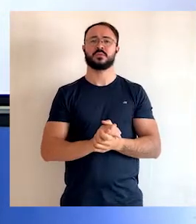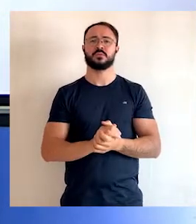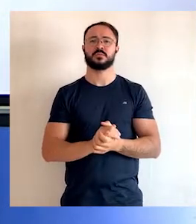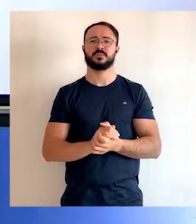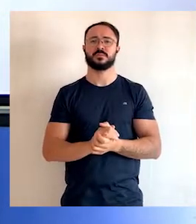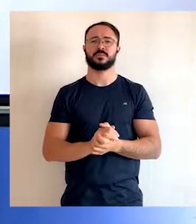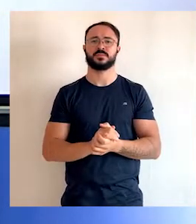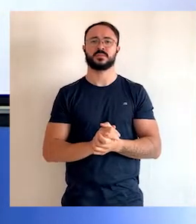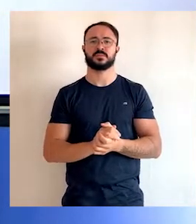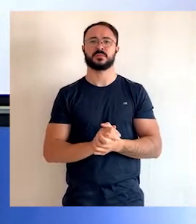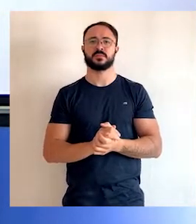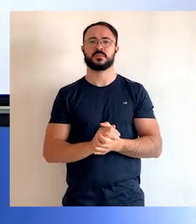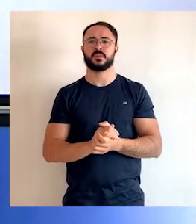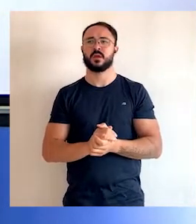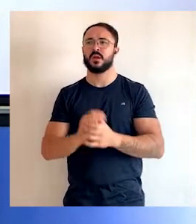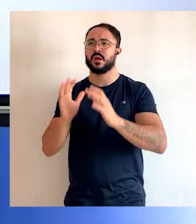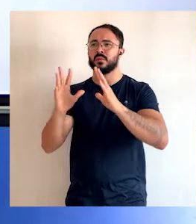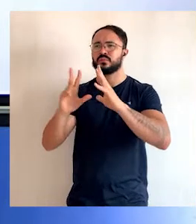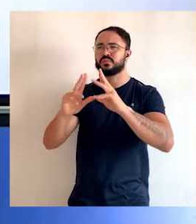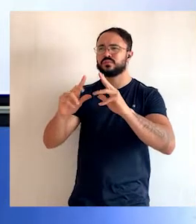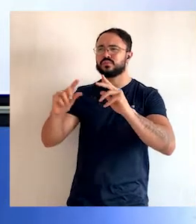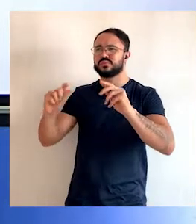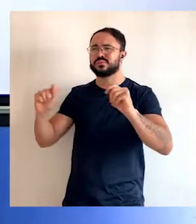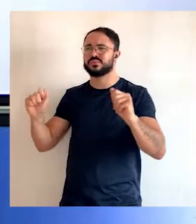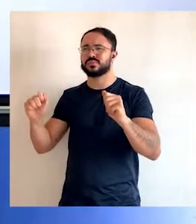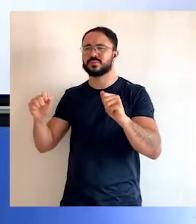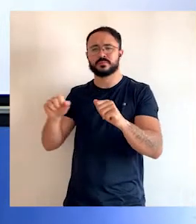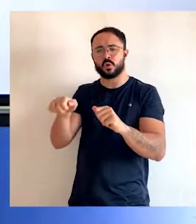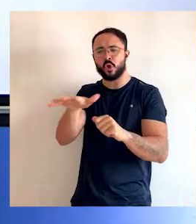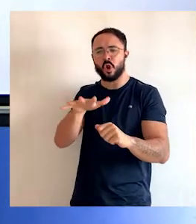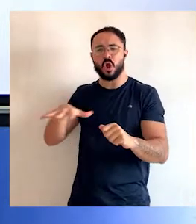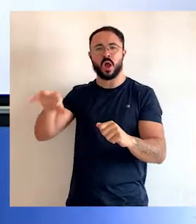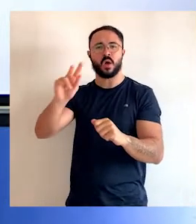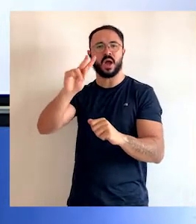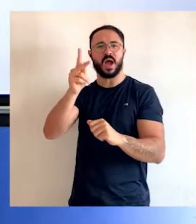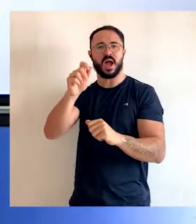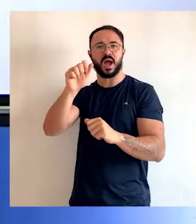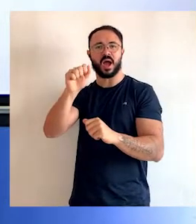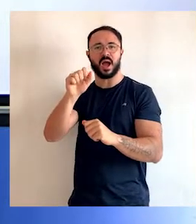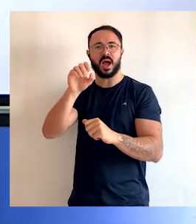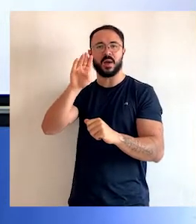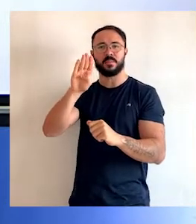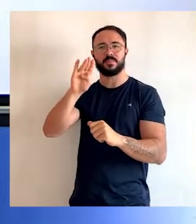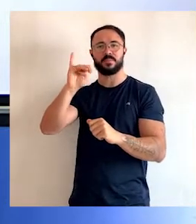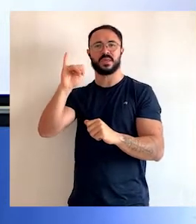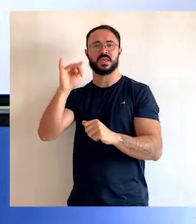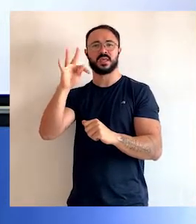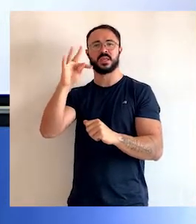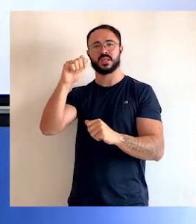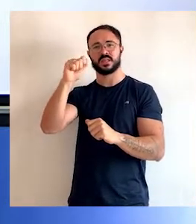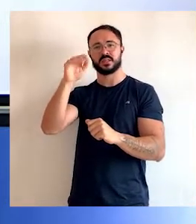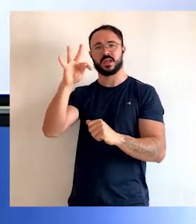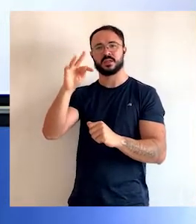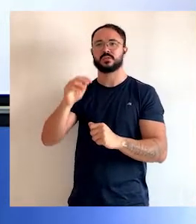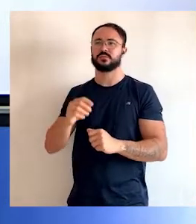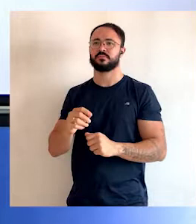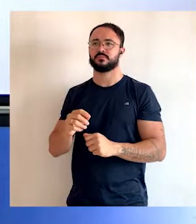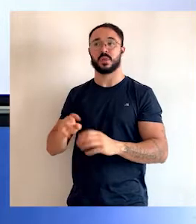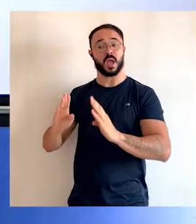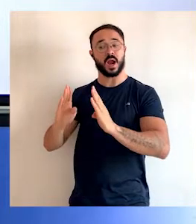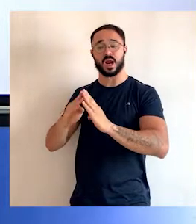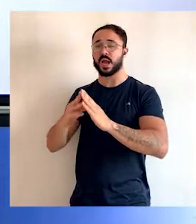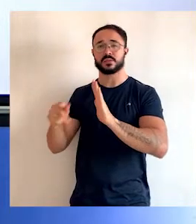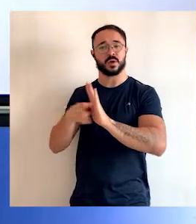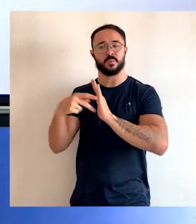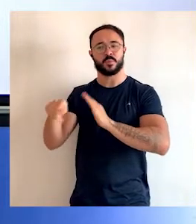à fragmentação do hábitat. Hábitat é o local onde as espécies vivem. É como se fosse o seu endereço. Então, quando